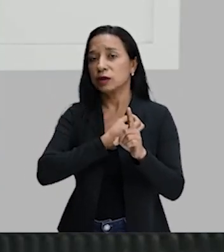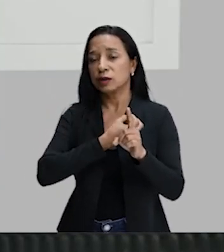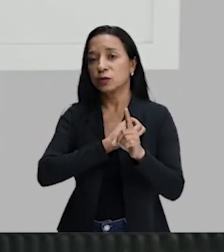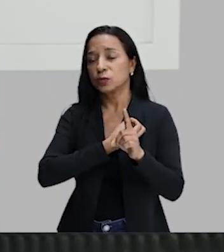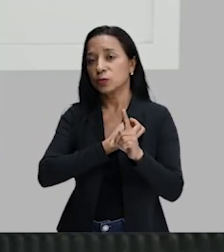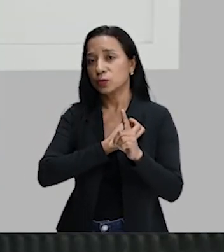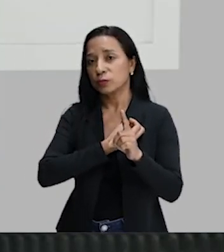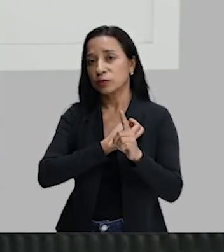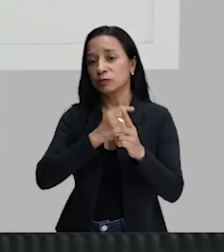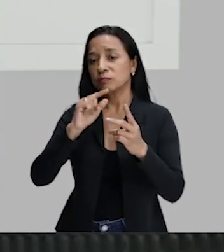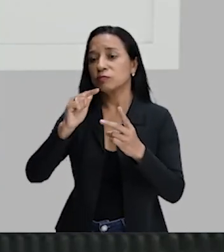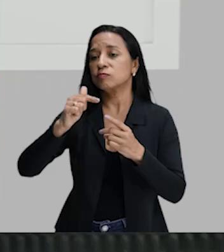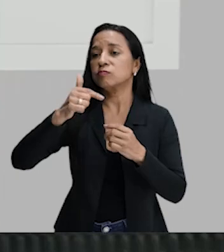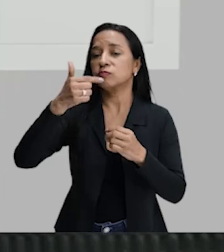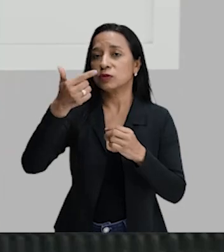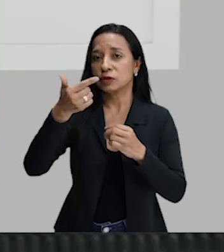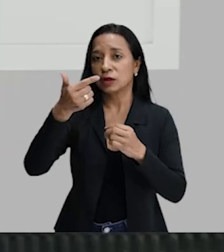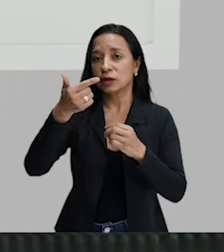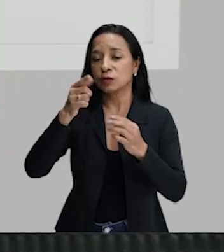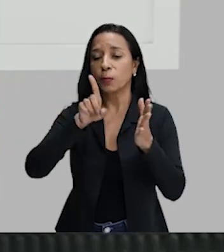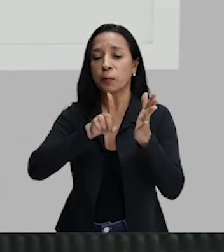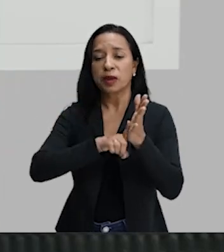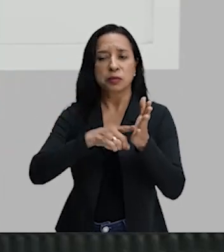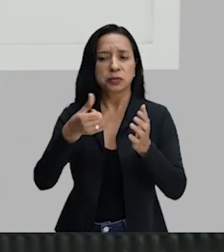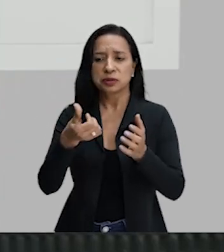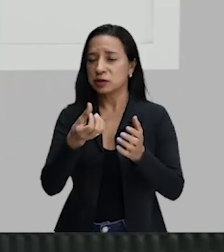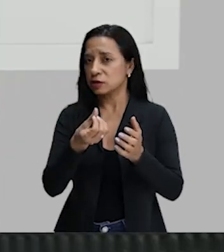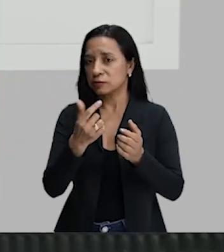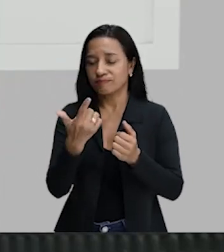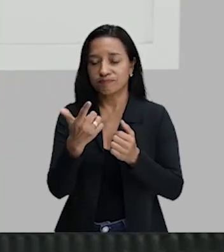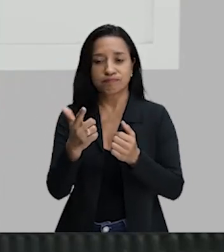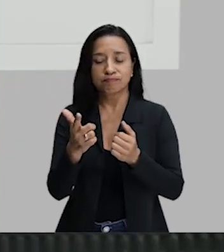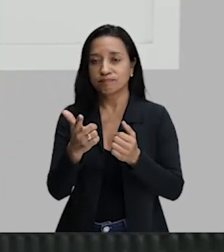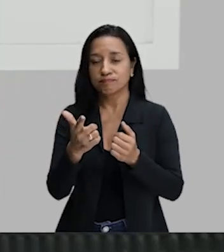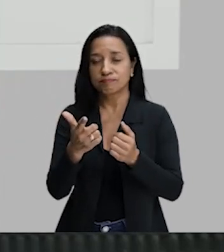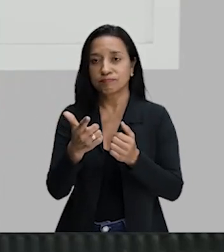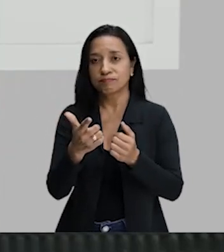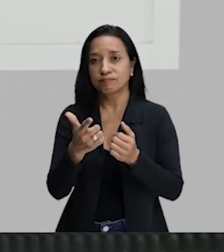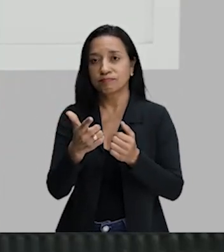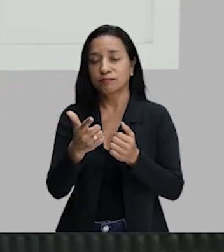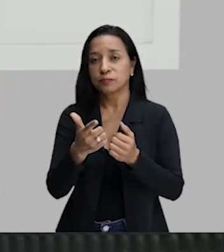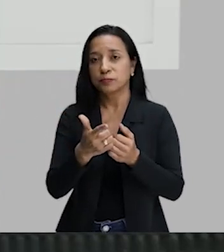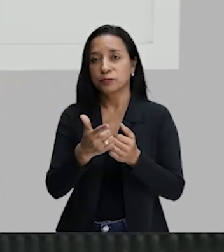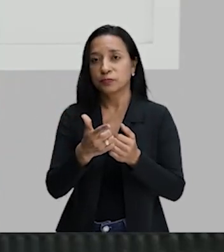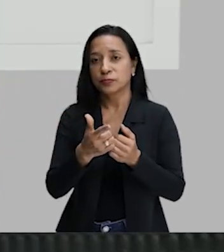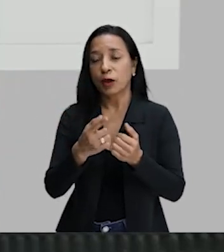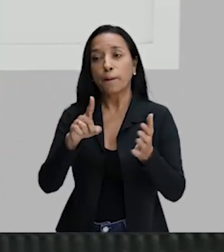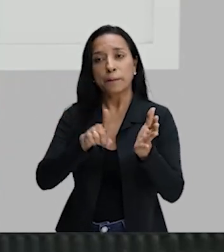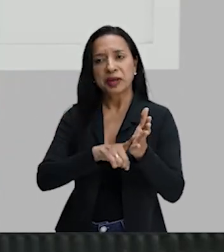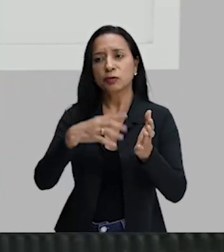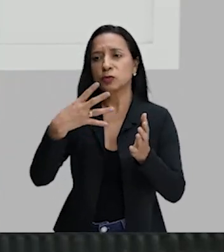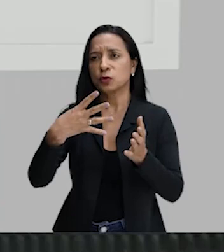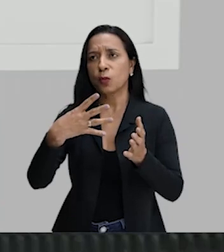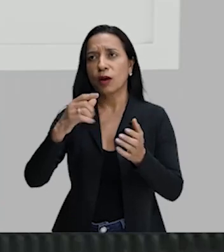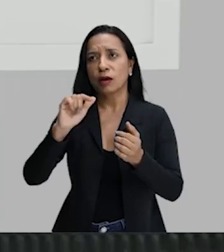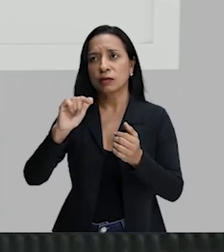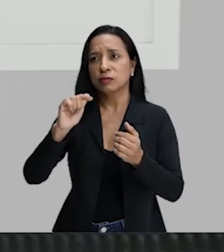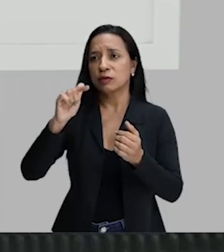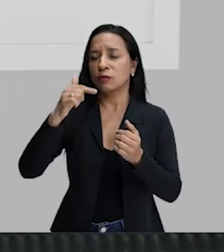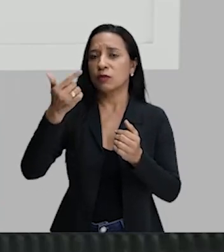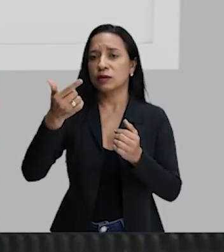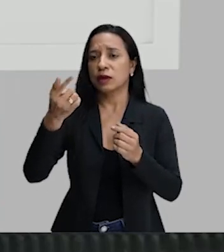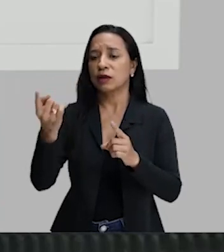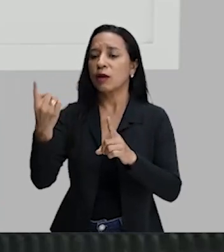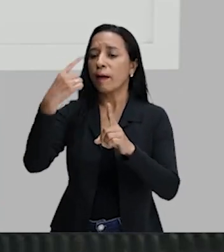menos 16. Ah, professor, menos 4 não dá menos 16? Não. Menos 4 ao quadrado dá mais 16.